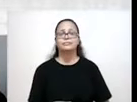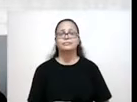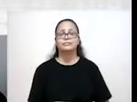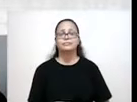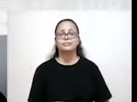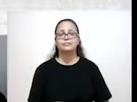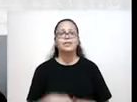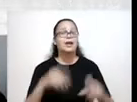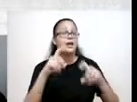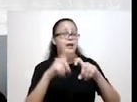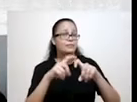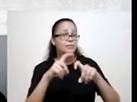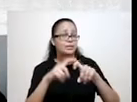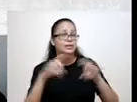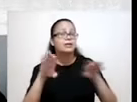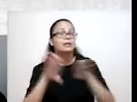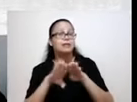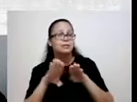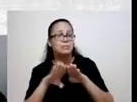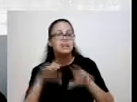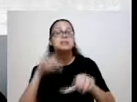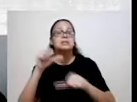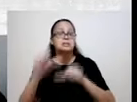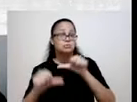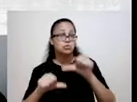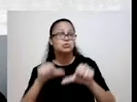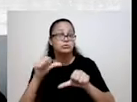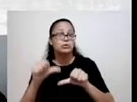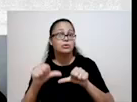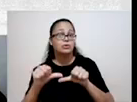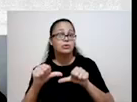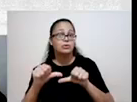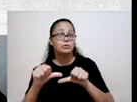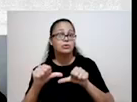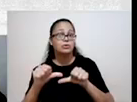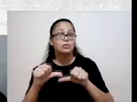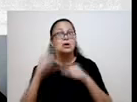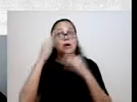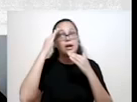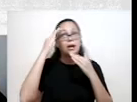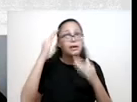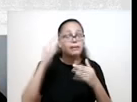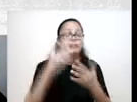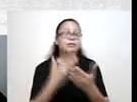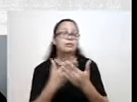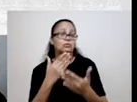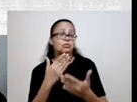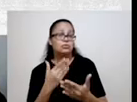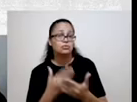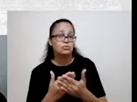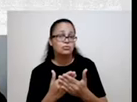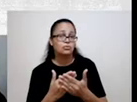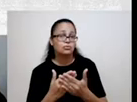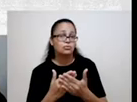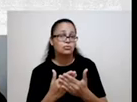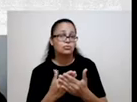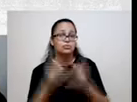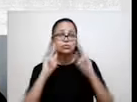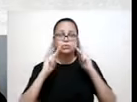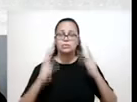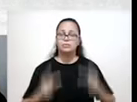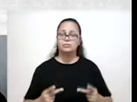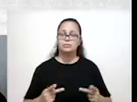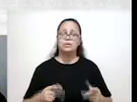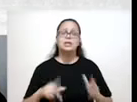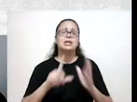A medicina também se modificou nesse período, graças aos estudos de anatomia. Depois de